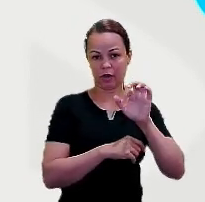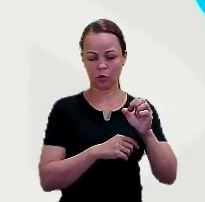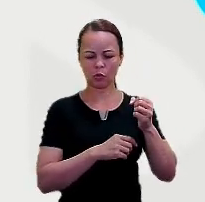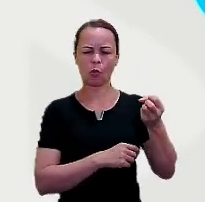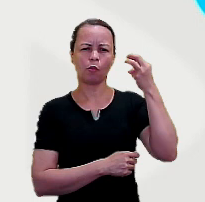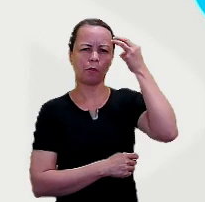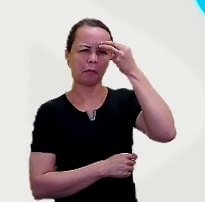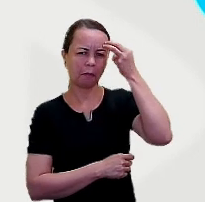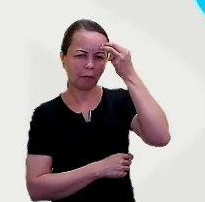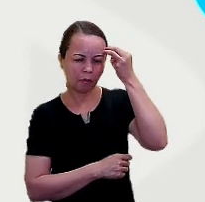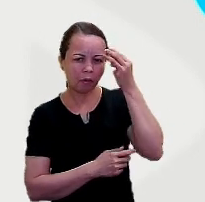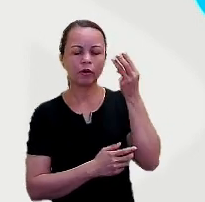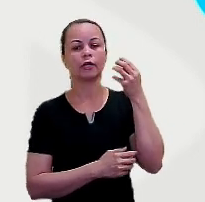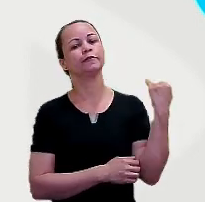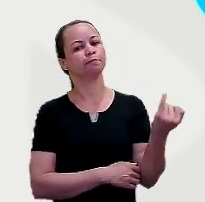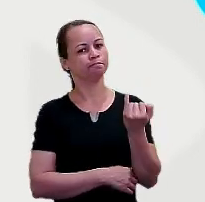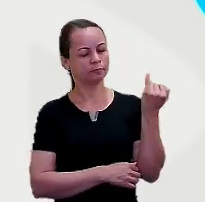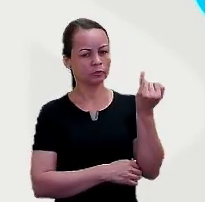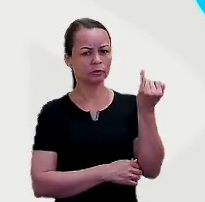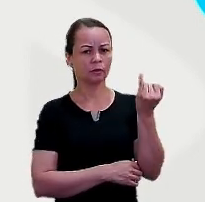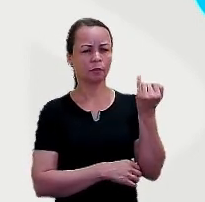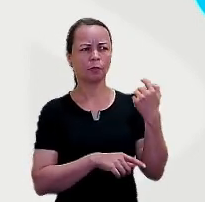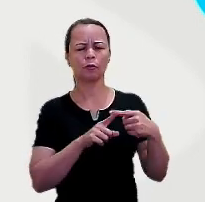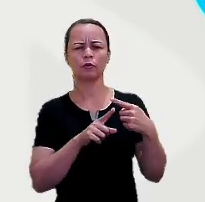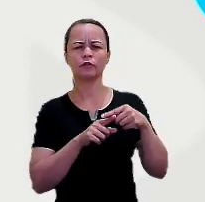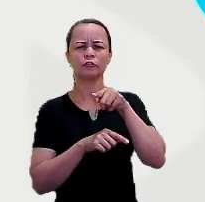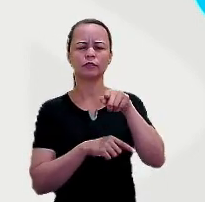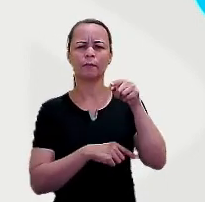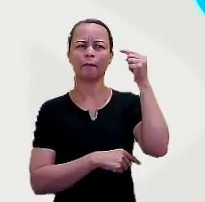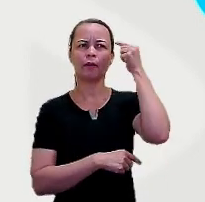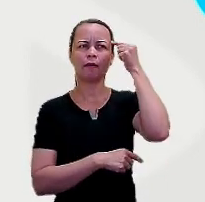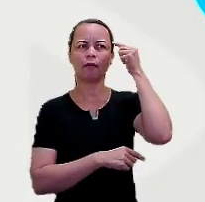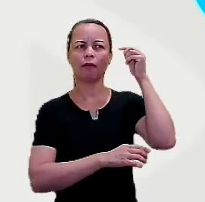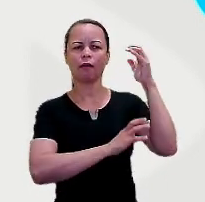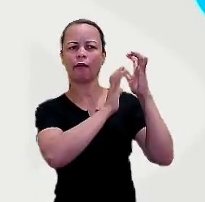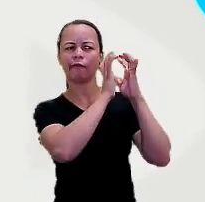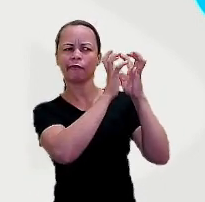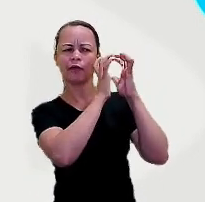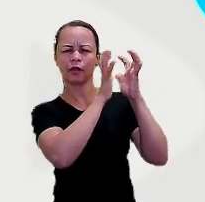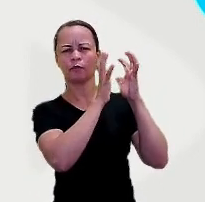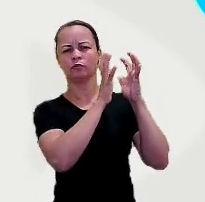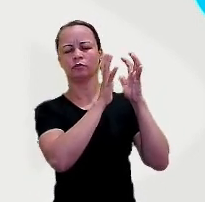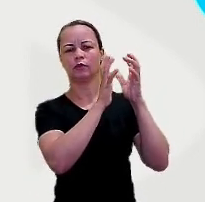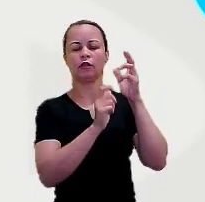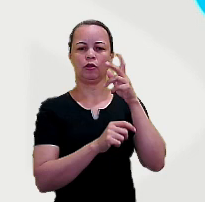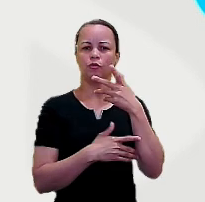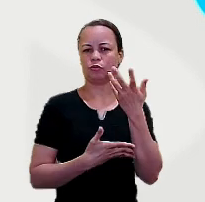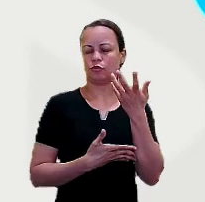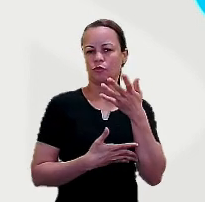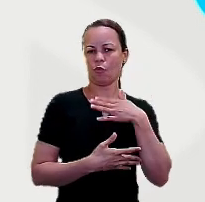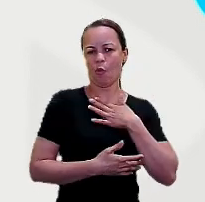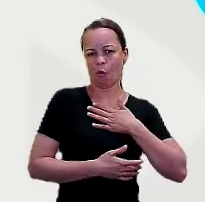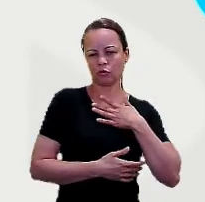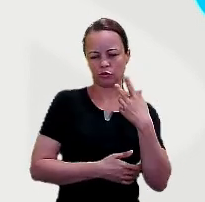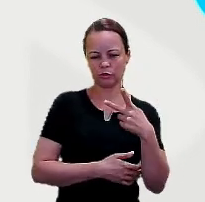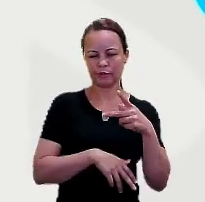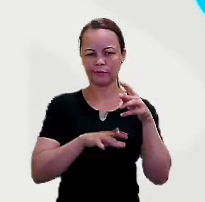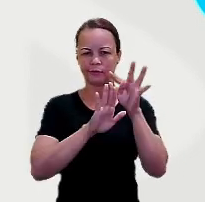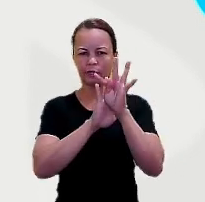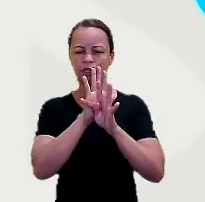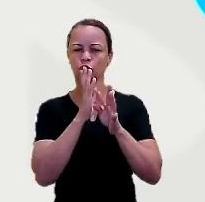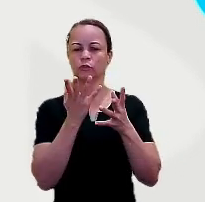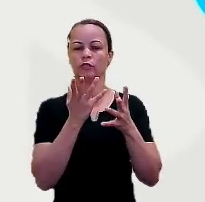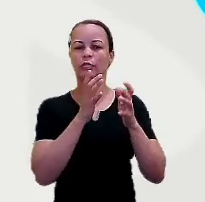aí, ó, memória, que é importantíssimo, porque quando você pensa em cérebro, e é interessante porque eu gosto que esse texto aí, ele fala aí, ó, ele diferencia que cérebro não